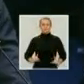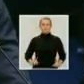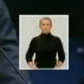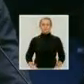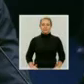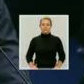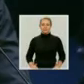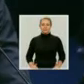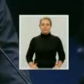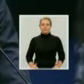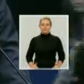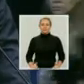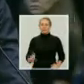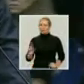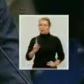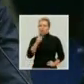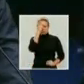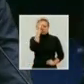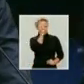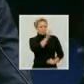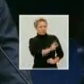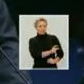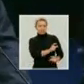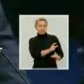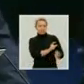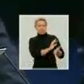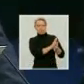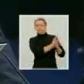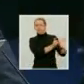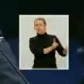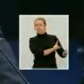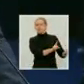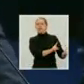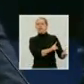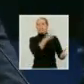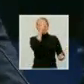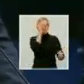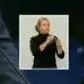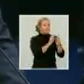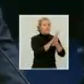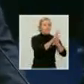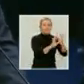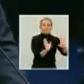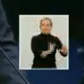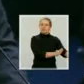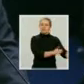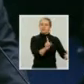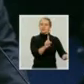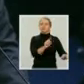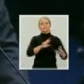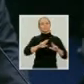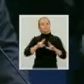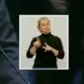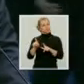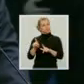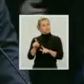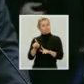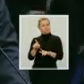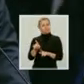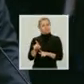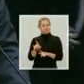não é uma pessoa inútil ou improdutiva, muito pelo contrário.